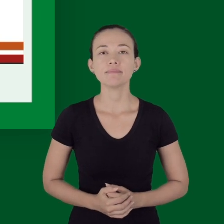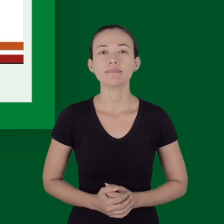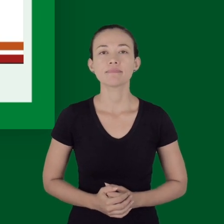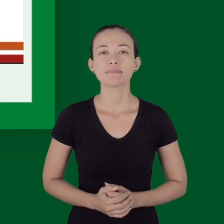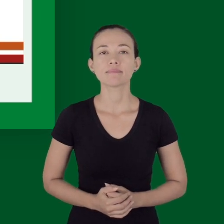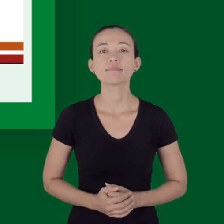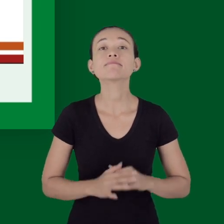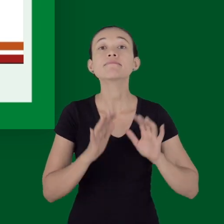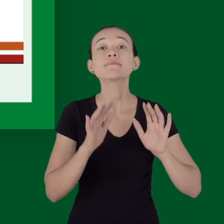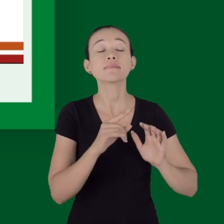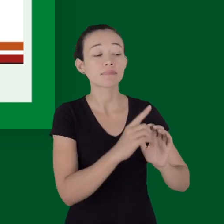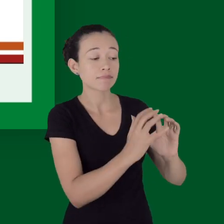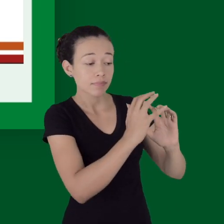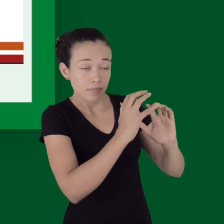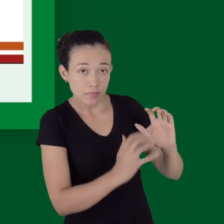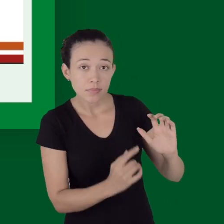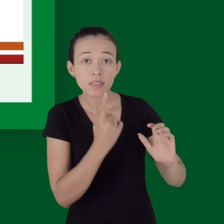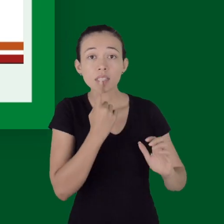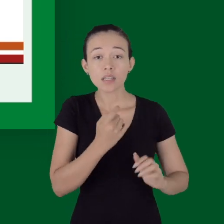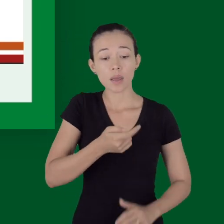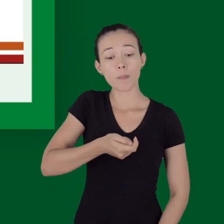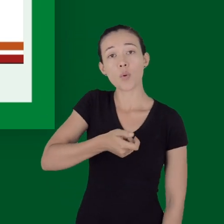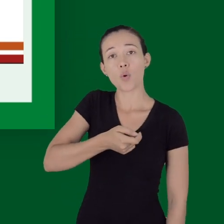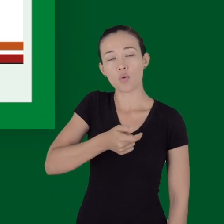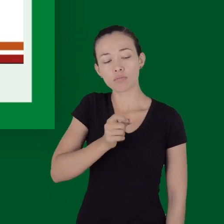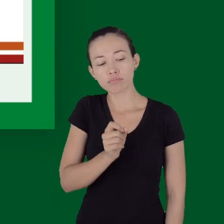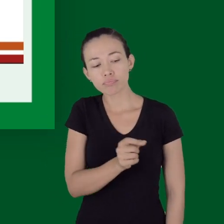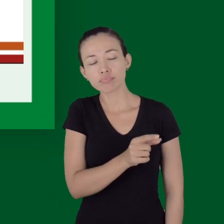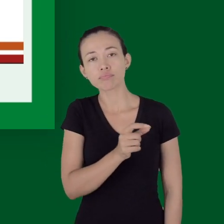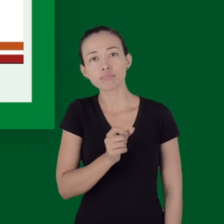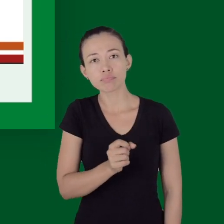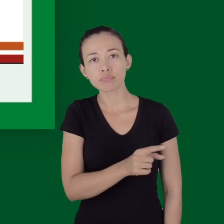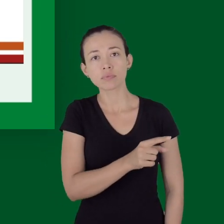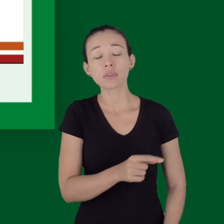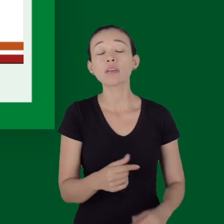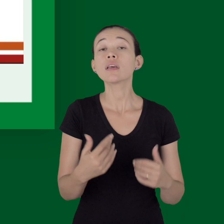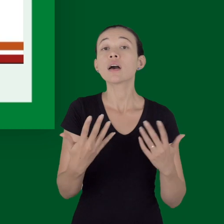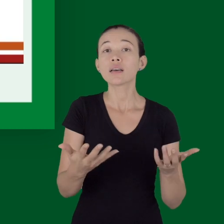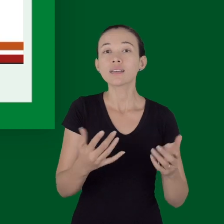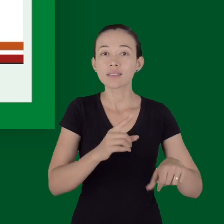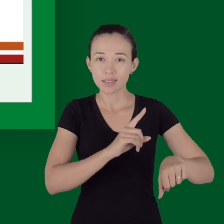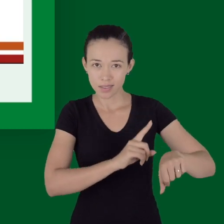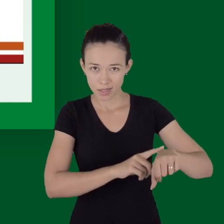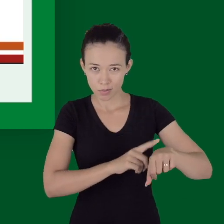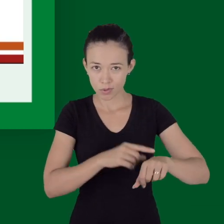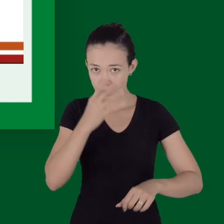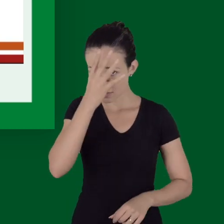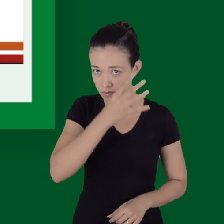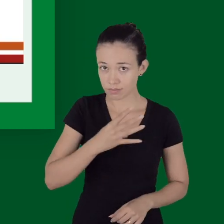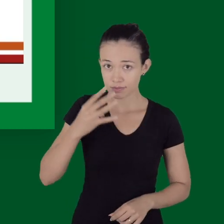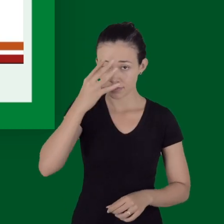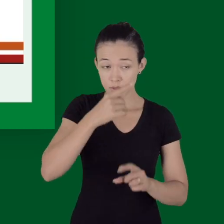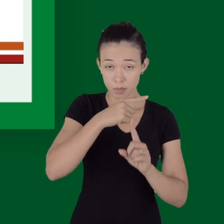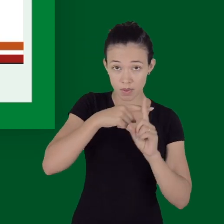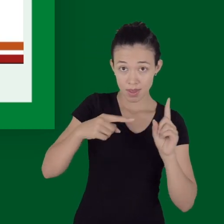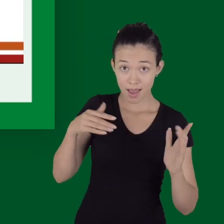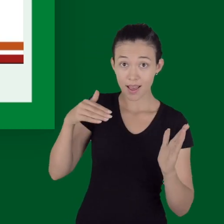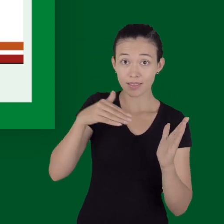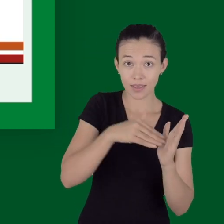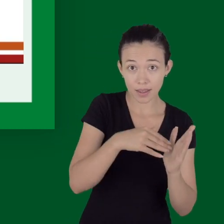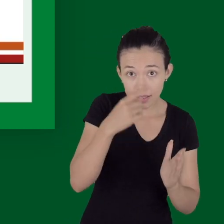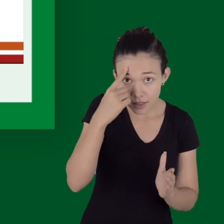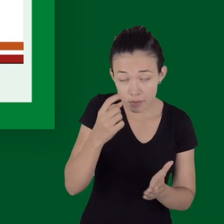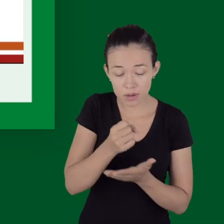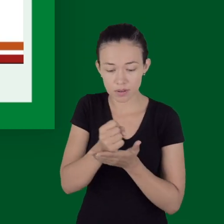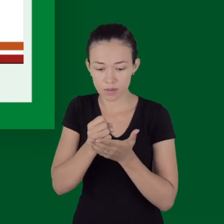do paciente até o término da trombólise. E pode associar também com a trombectomia. 4h30, 24 horas,